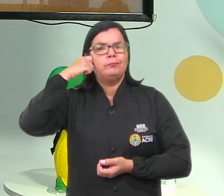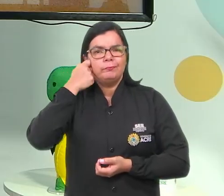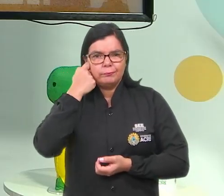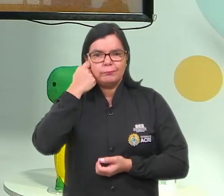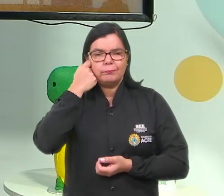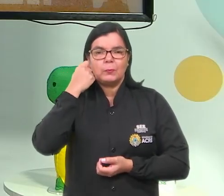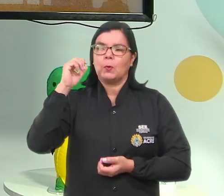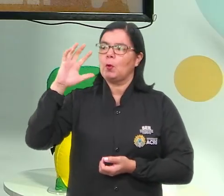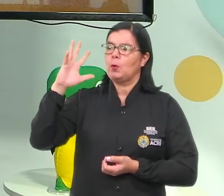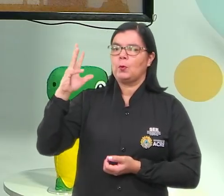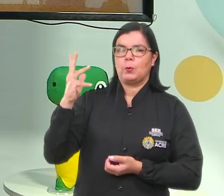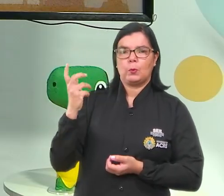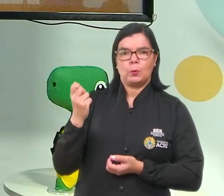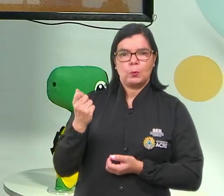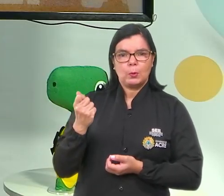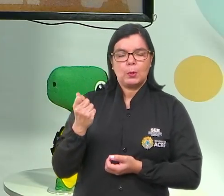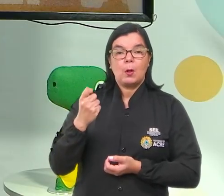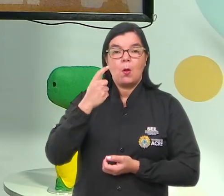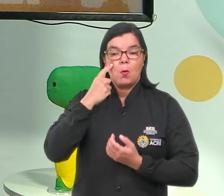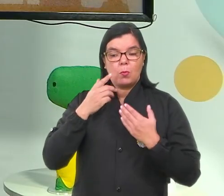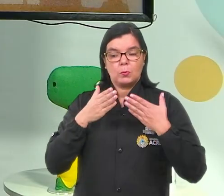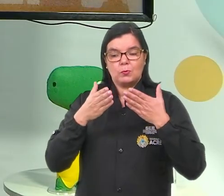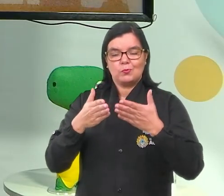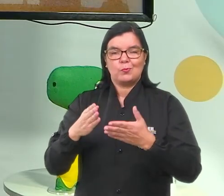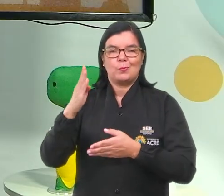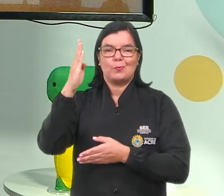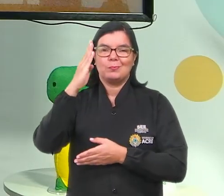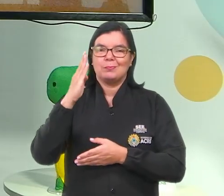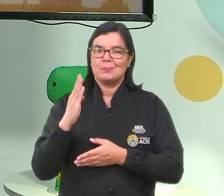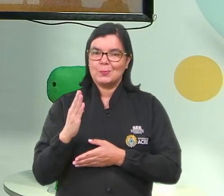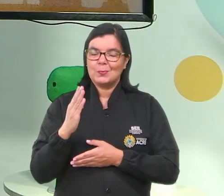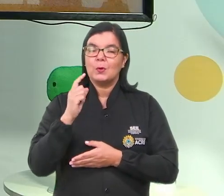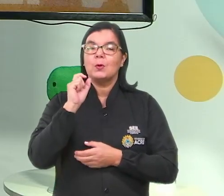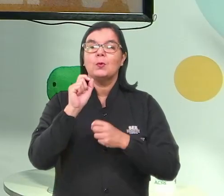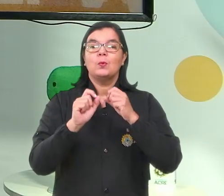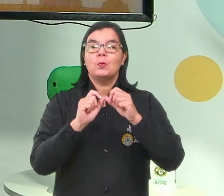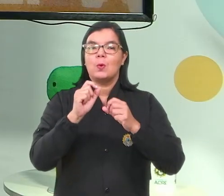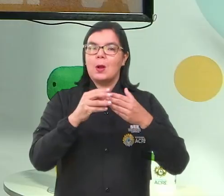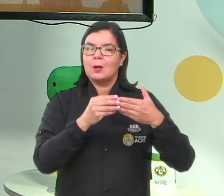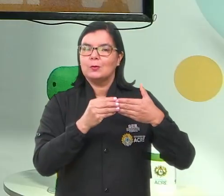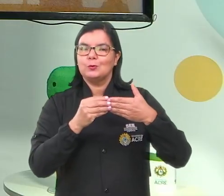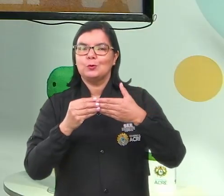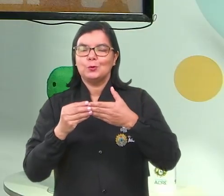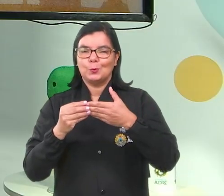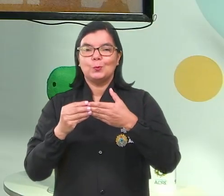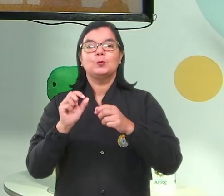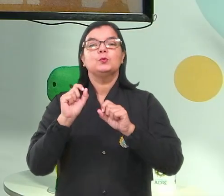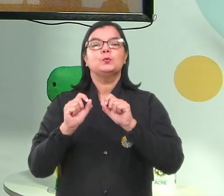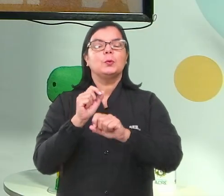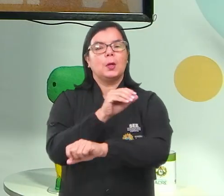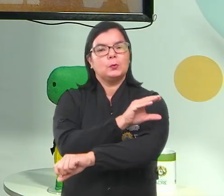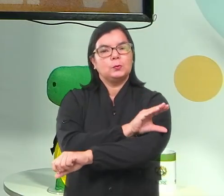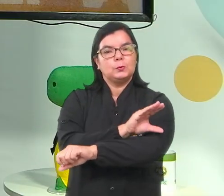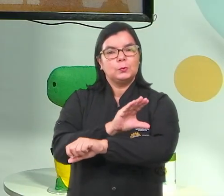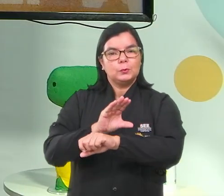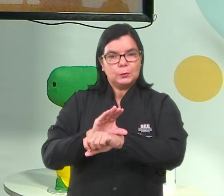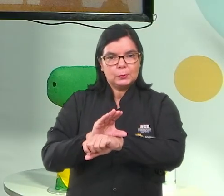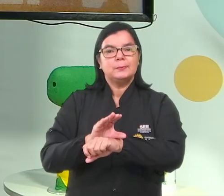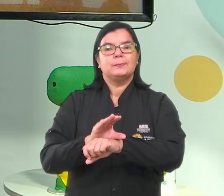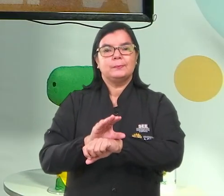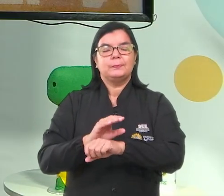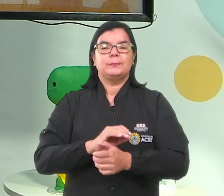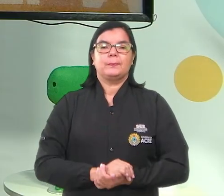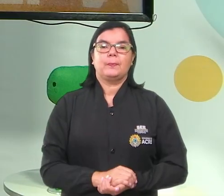o africano, quando ele chegou no Brasil, ele trouxe as suas origens, ele trouxe as suas